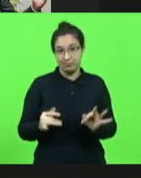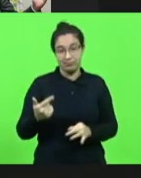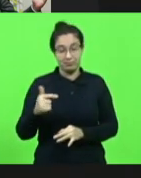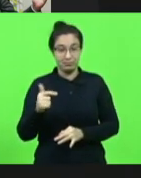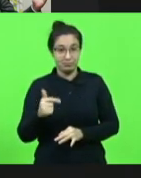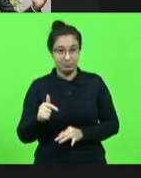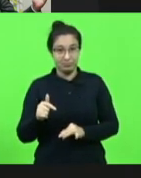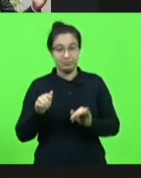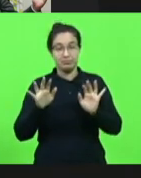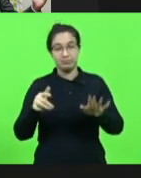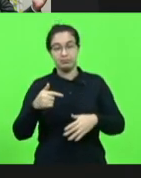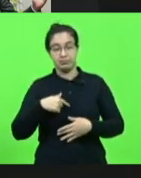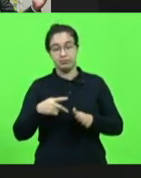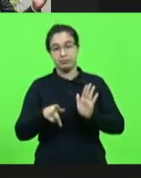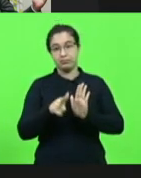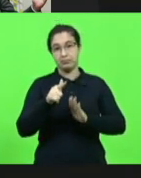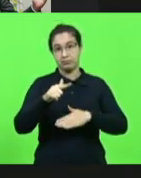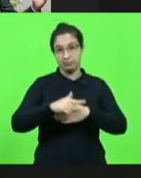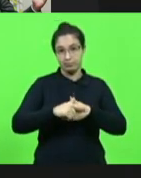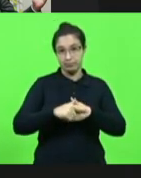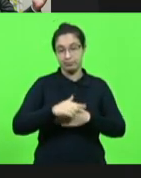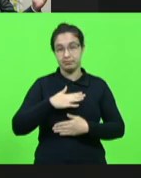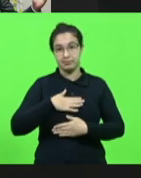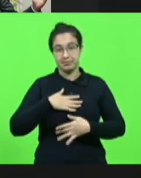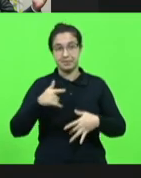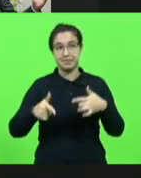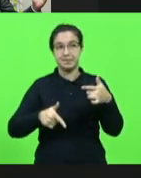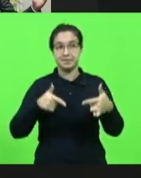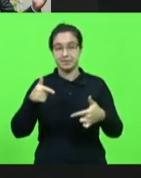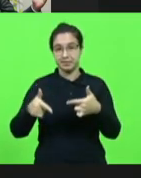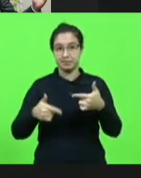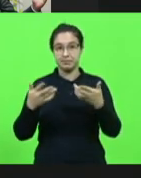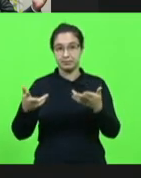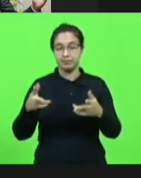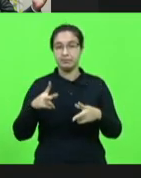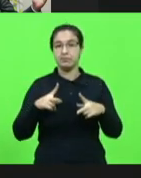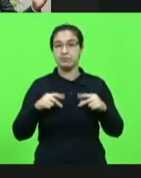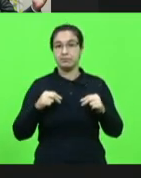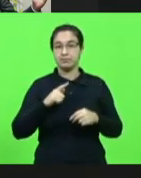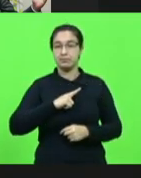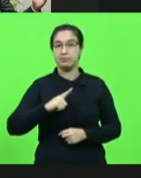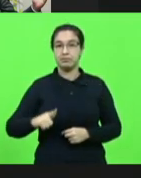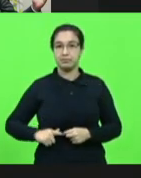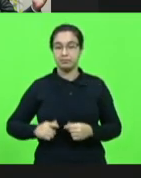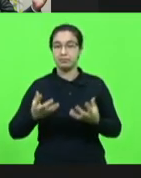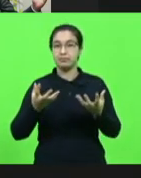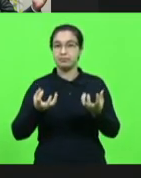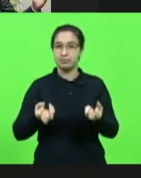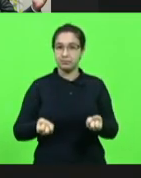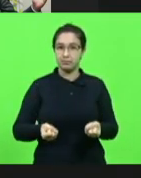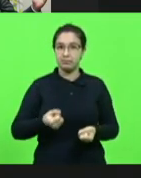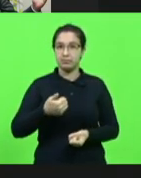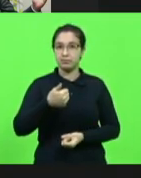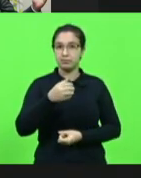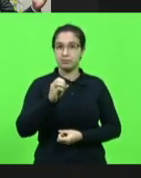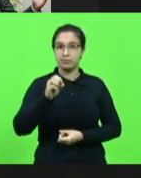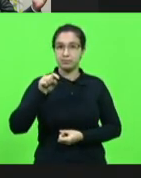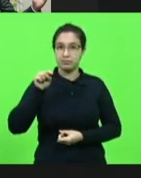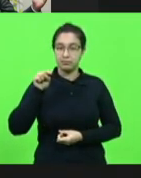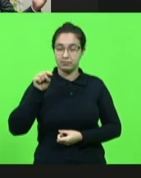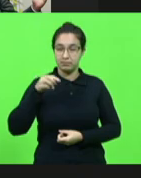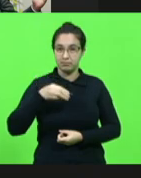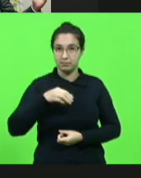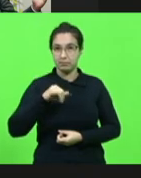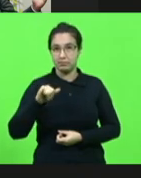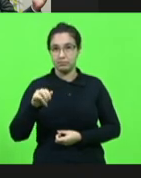como parlamentar e mérito aí do governo, que atendeu às reivindicações e aportou 10 milhões de reais. Como bem falou, nunca outrora antes foi feita